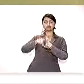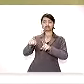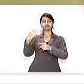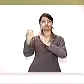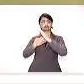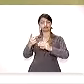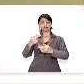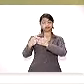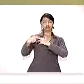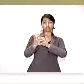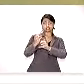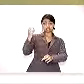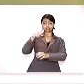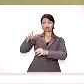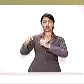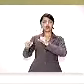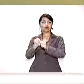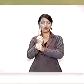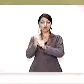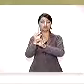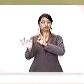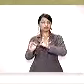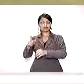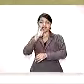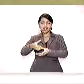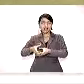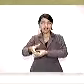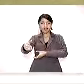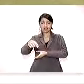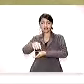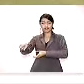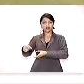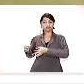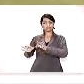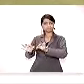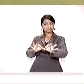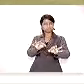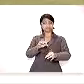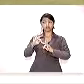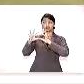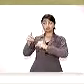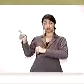engenharia pres execução de obra de readequação do sistema de tratamento de esgotos os órgãos técnicos em todos